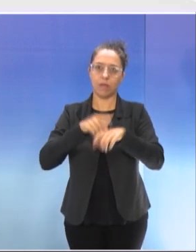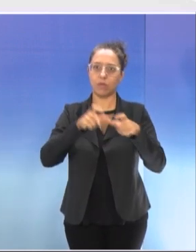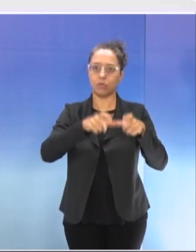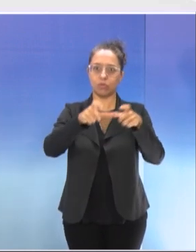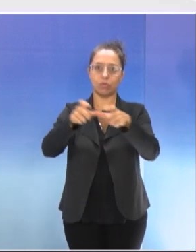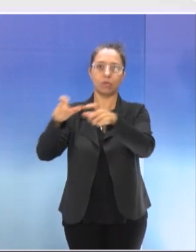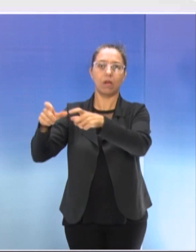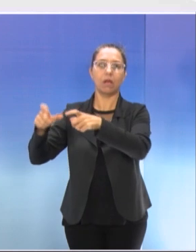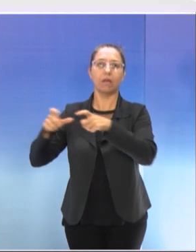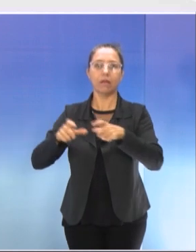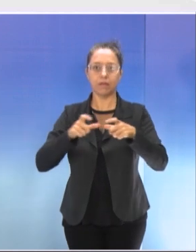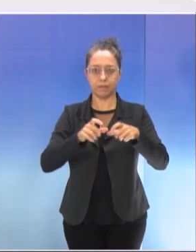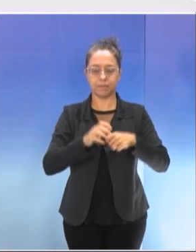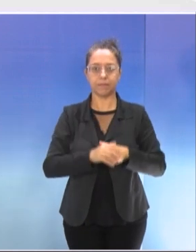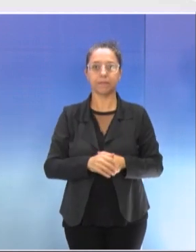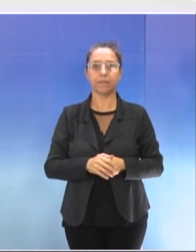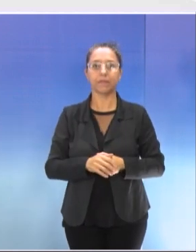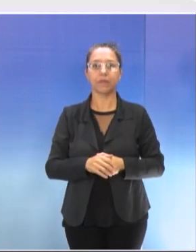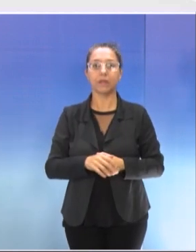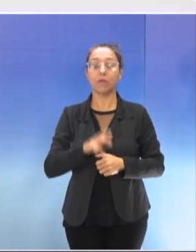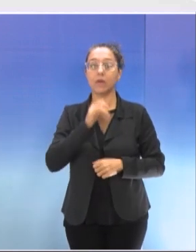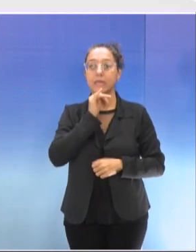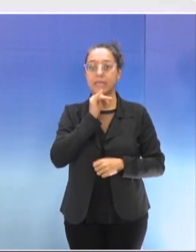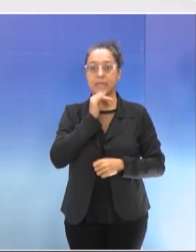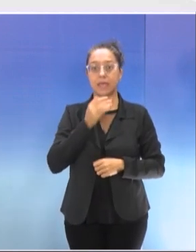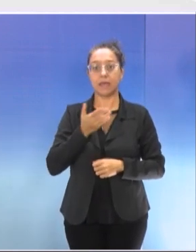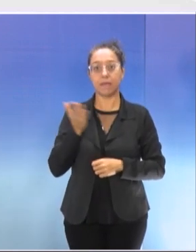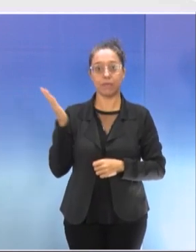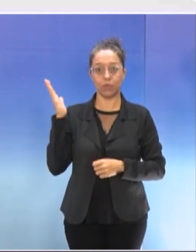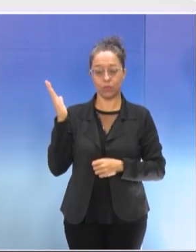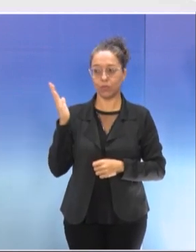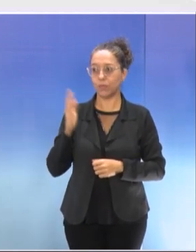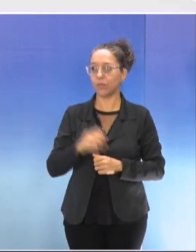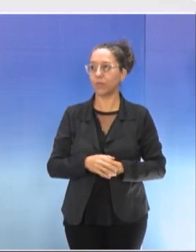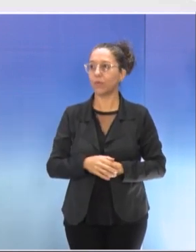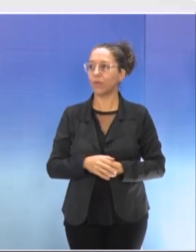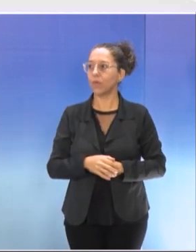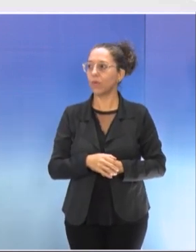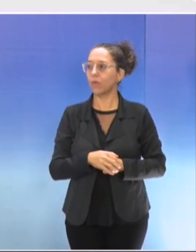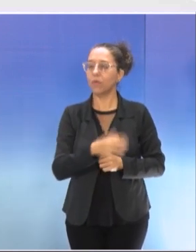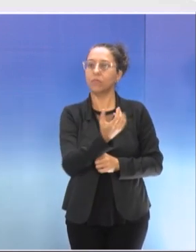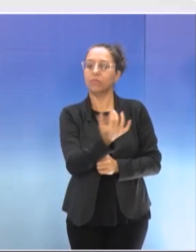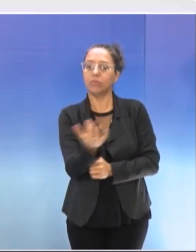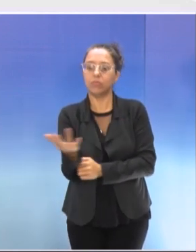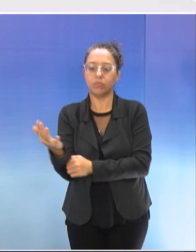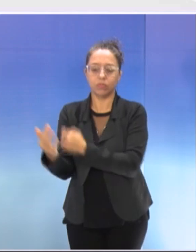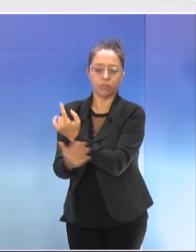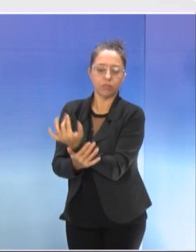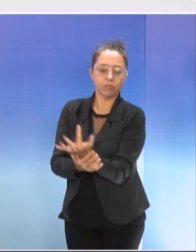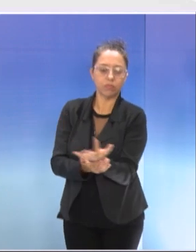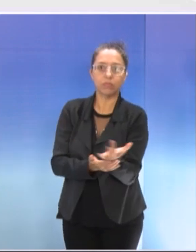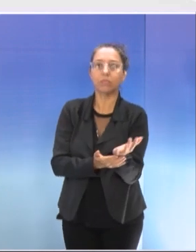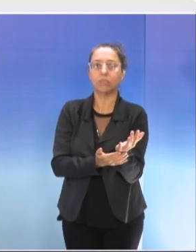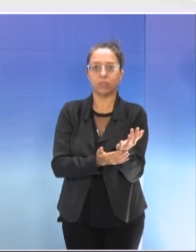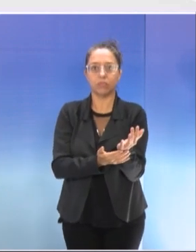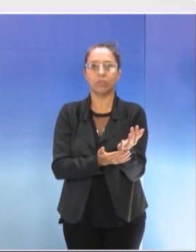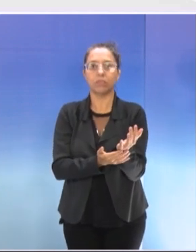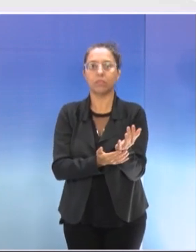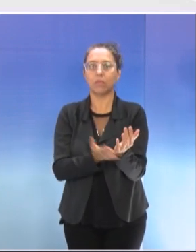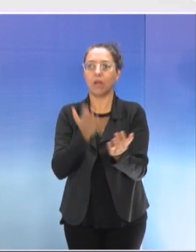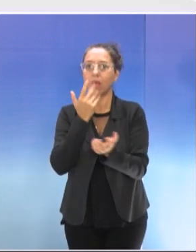exemplo, essa horticultura, que trata aí de jardins e de hortas,